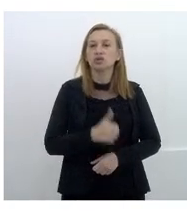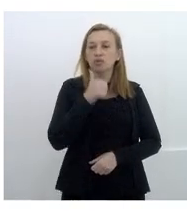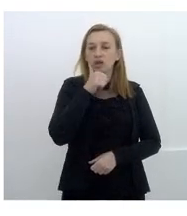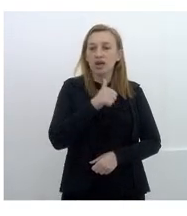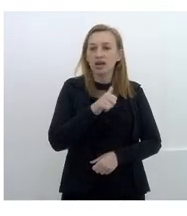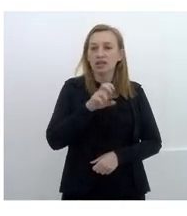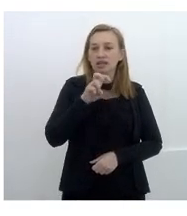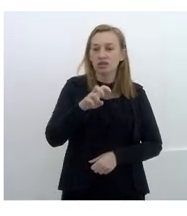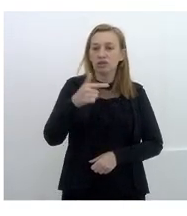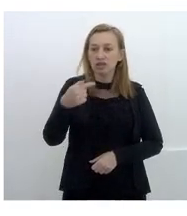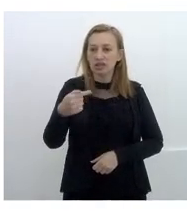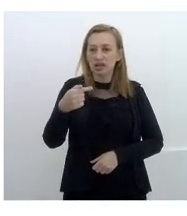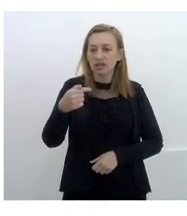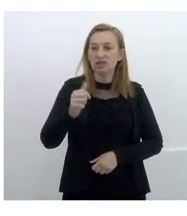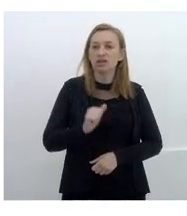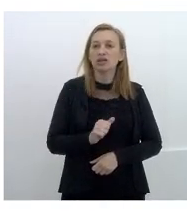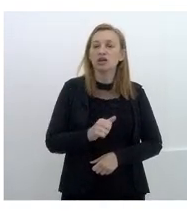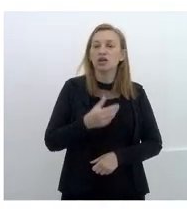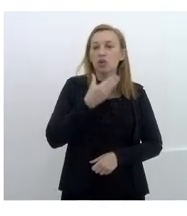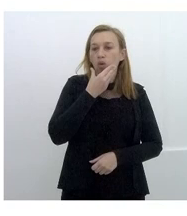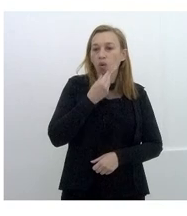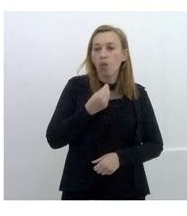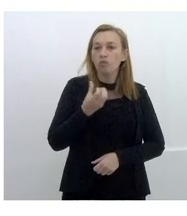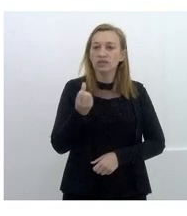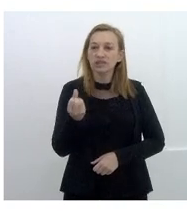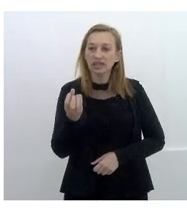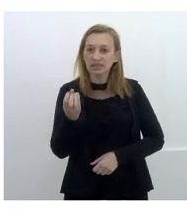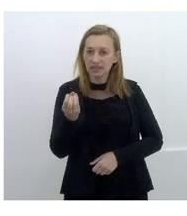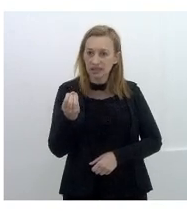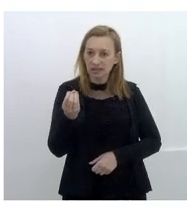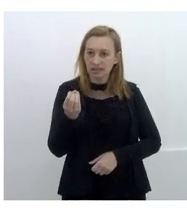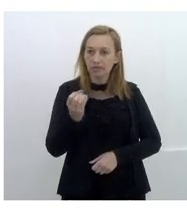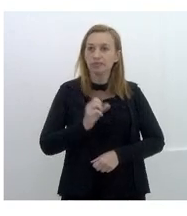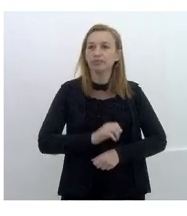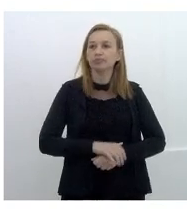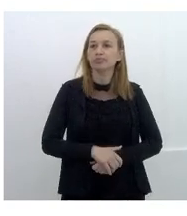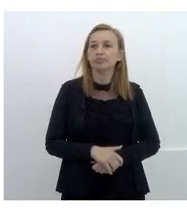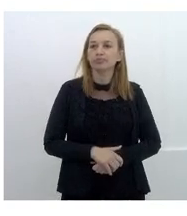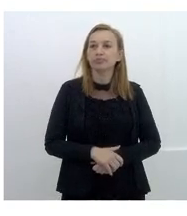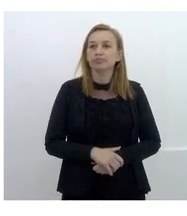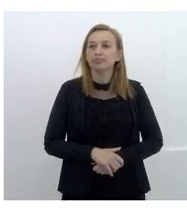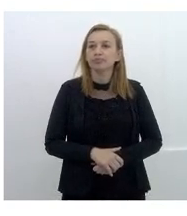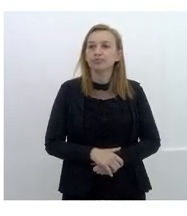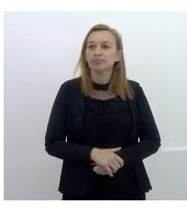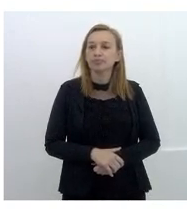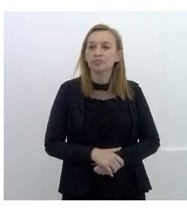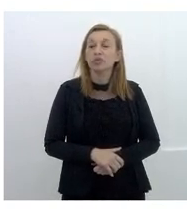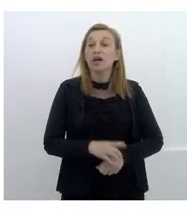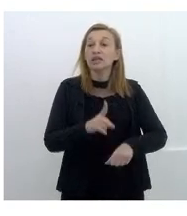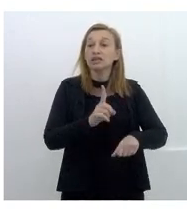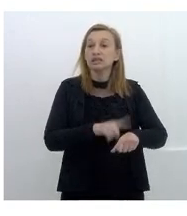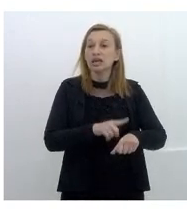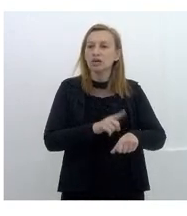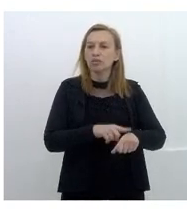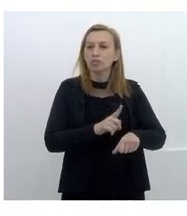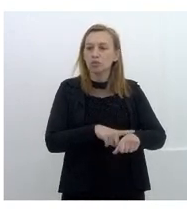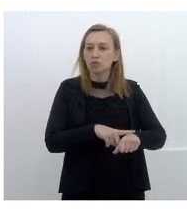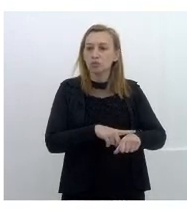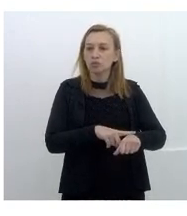as professoras né Há 57 anos os professores 60 anos tempo